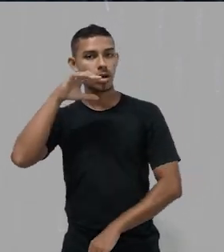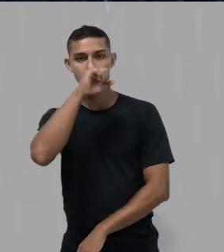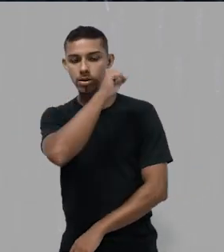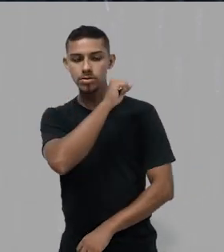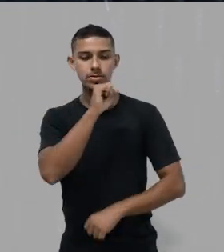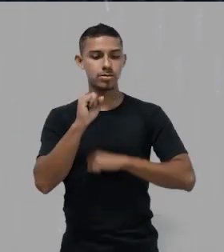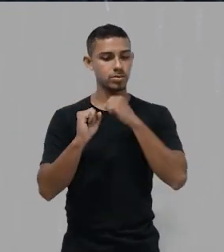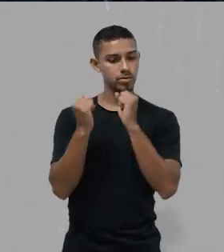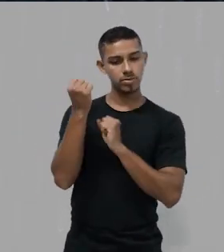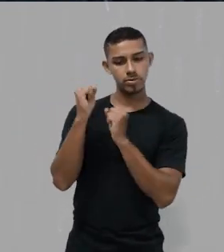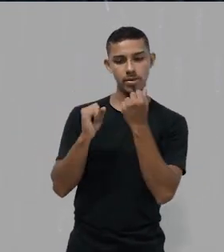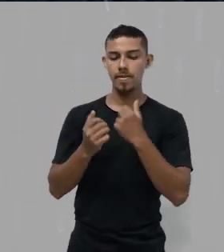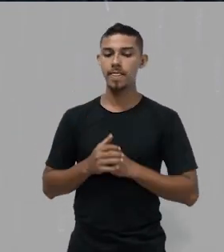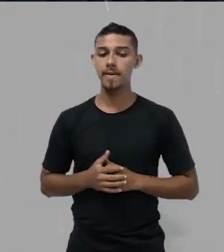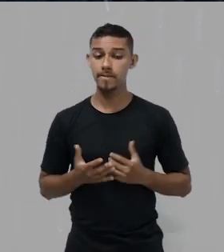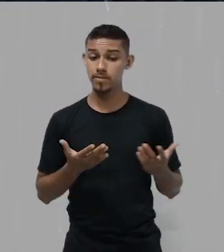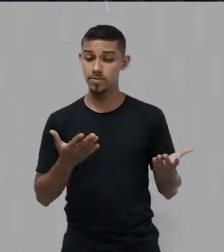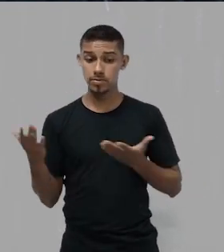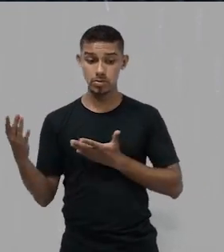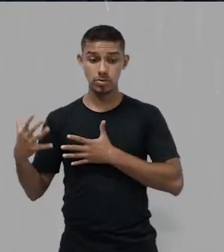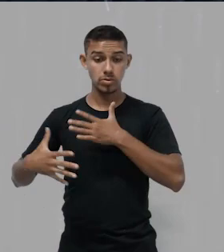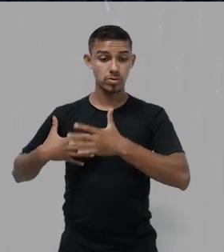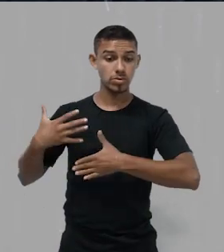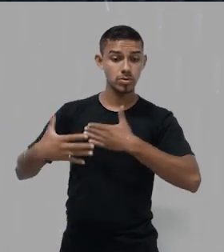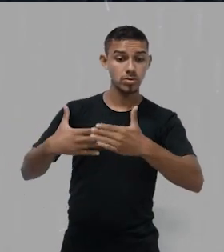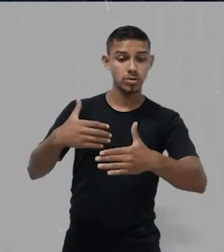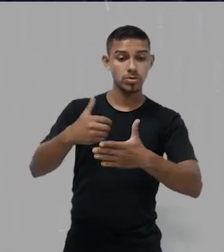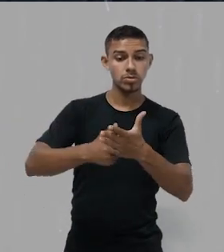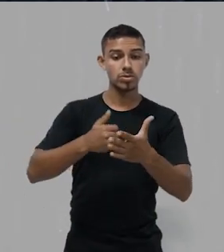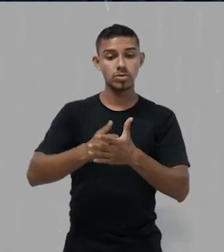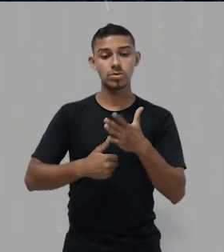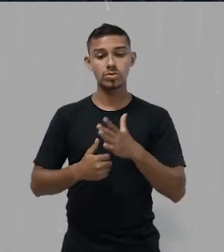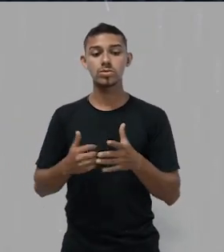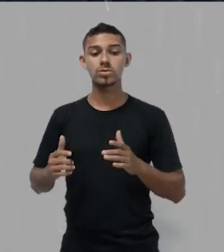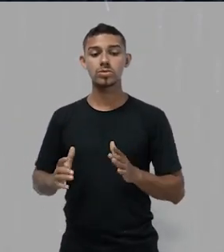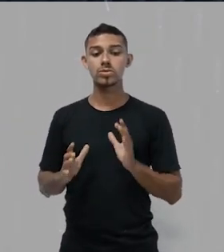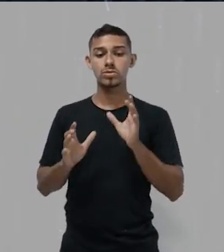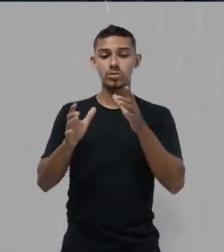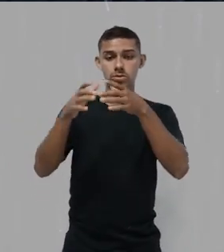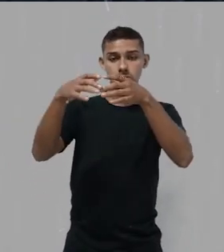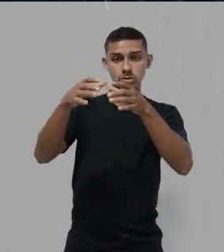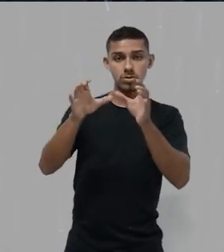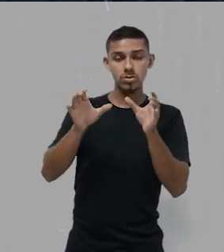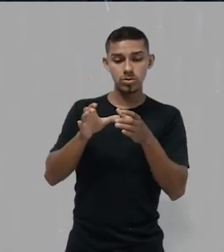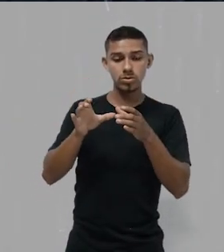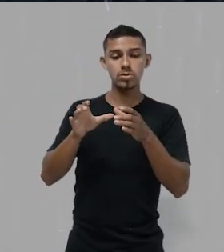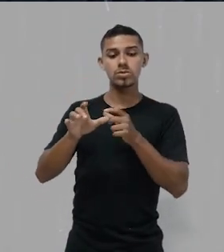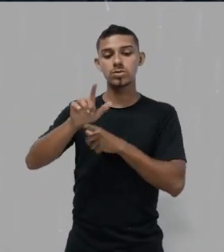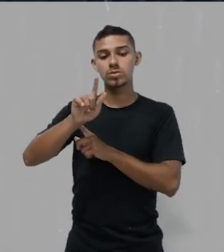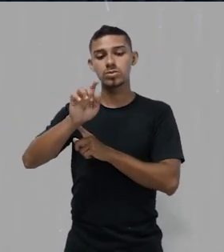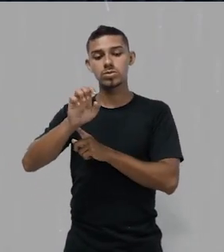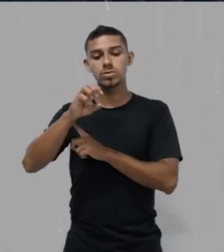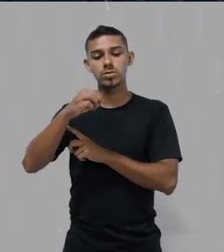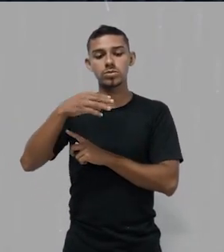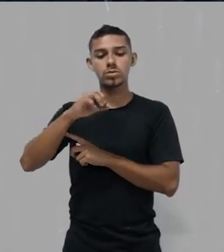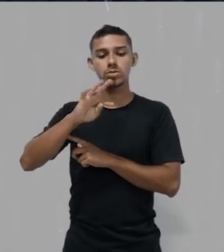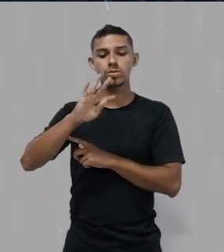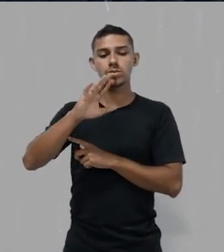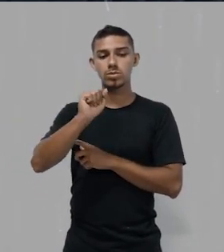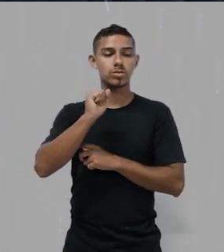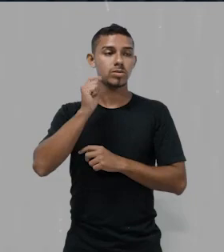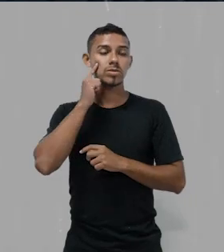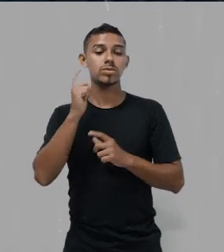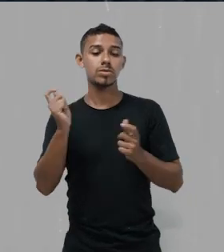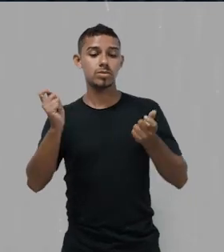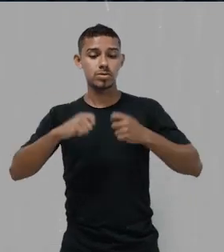mais industrial. Ele foi um movimento pautado na geometria, essa geometrização que ficou nítida nos slides anteriores. Quanto mais